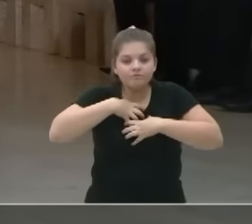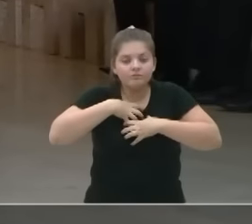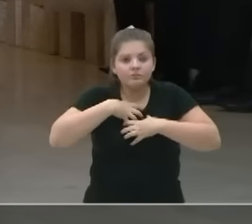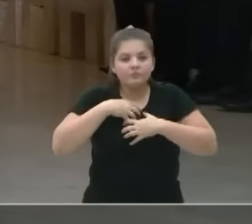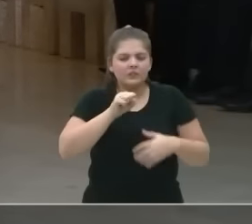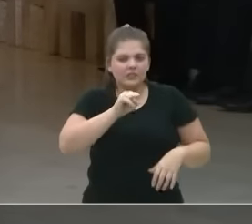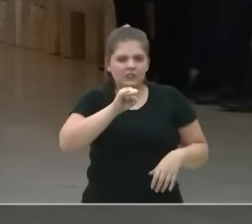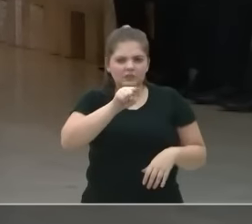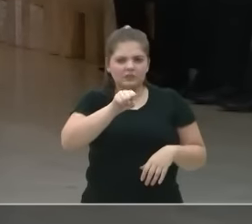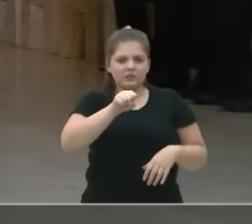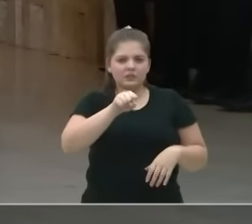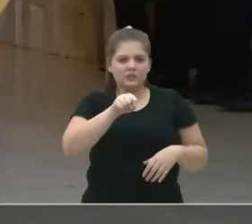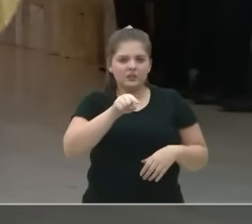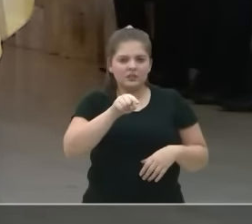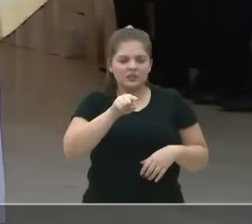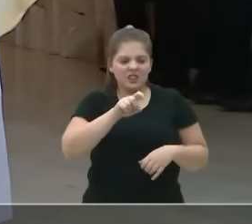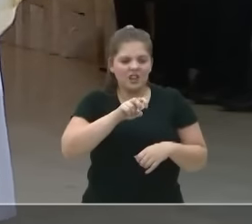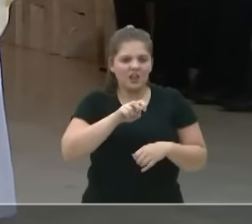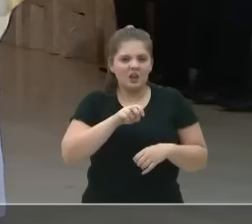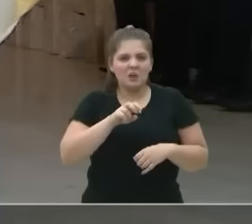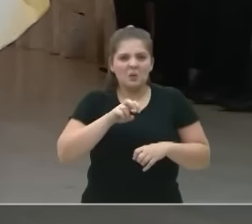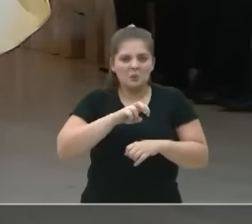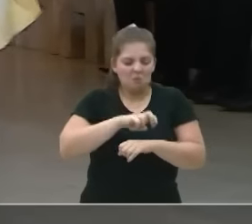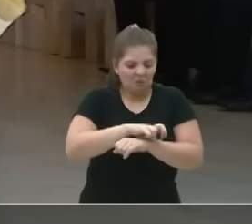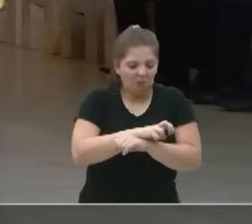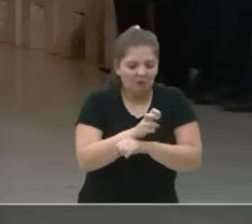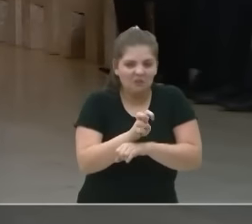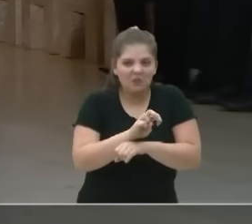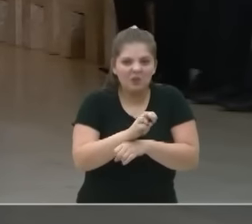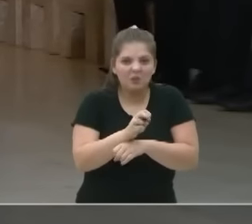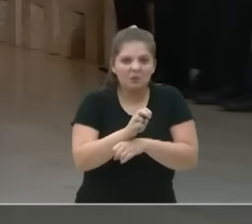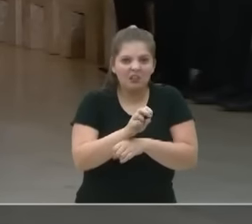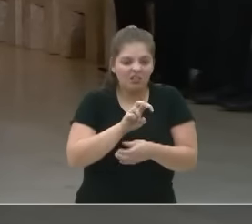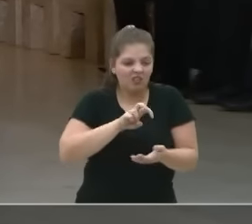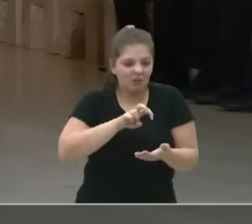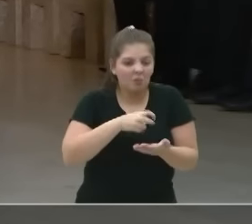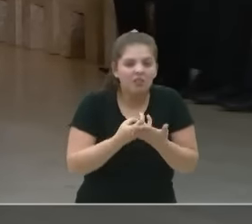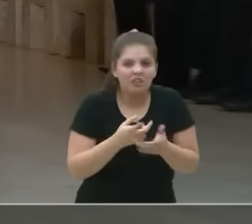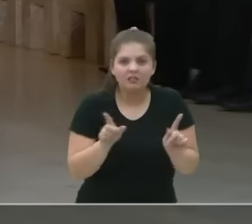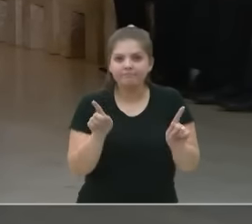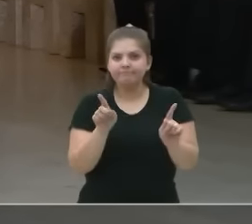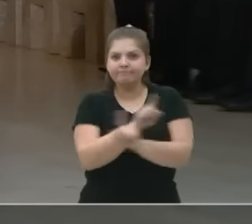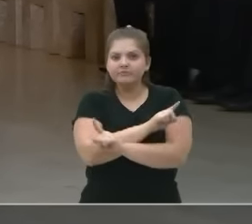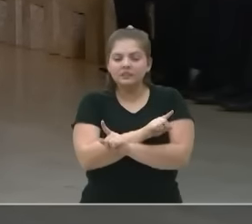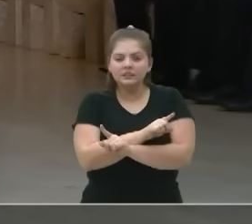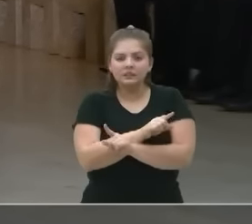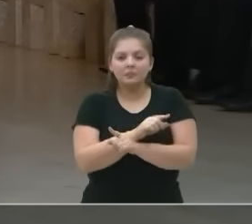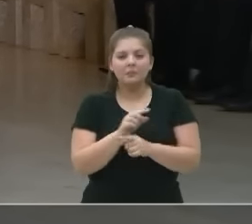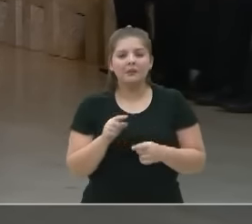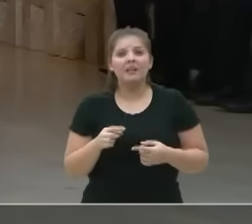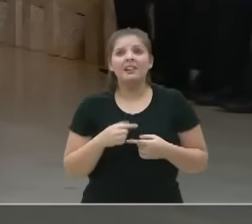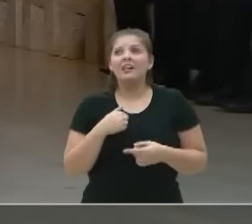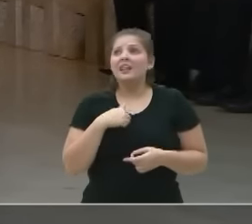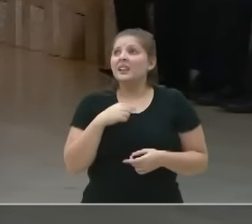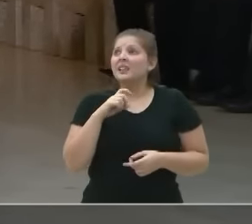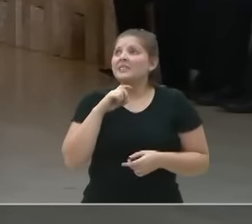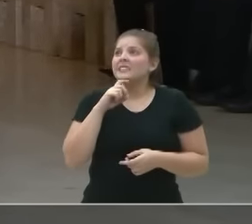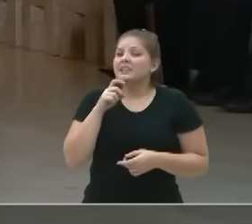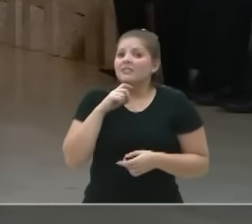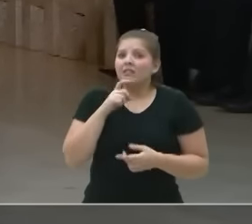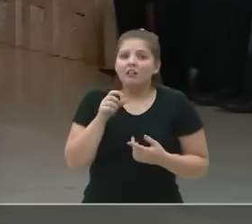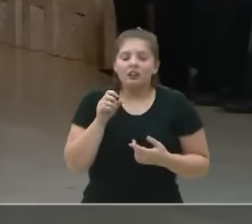Se você beber veneno mortal, você não vai morrer. Ai, mas eu tenho dúvida. Peraí, então